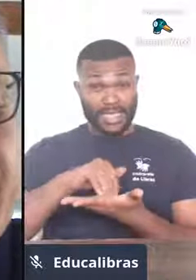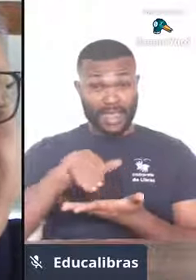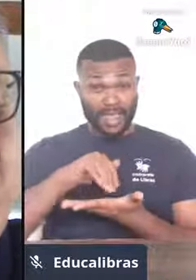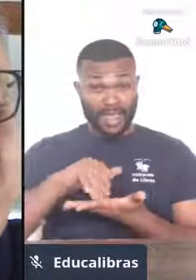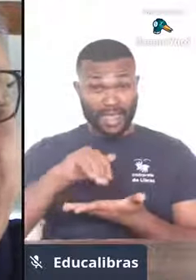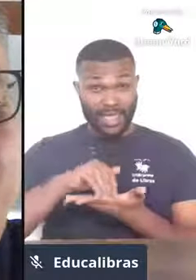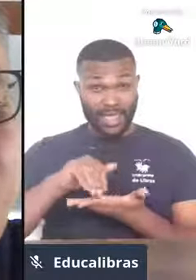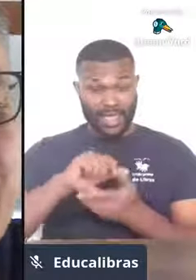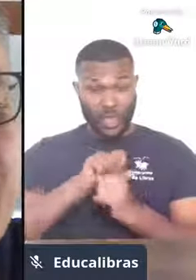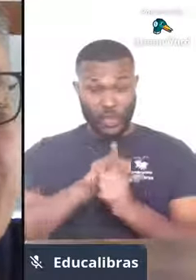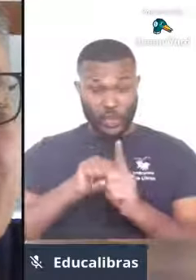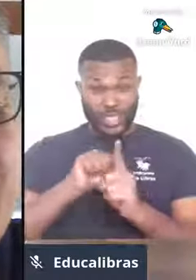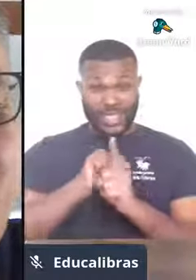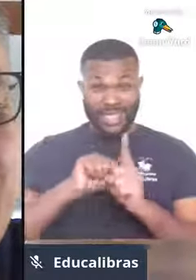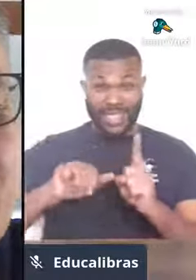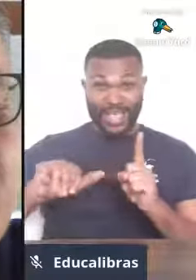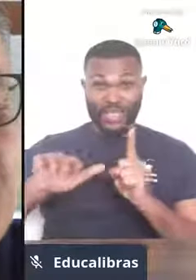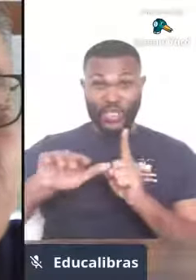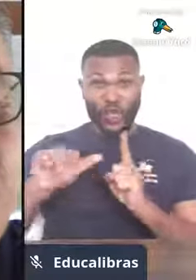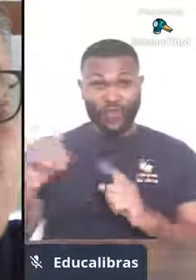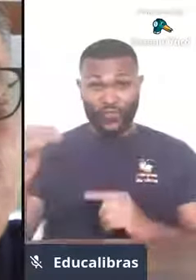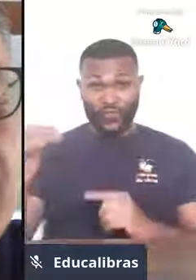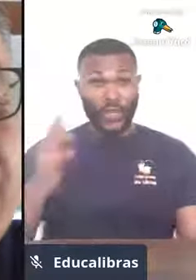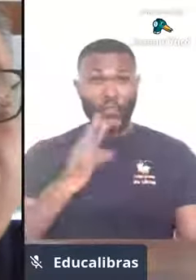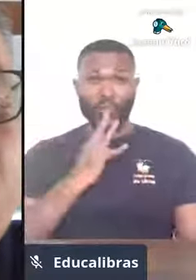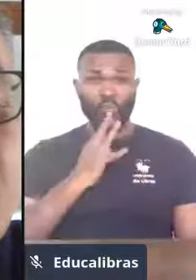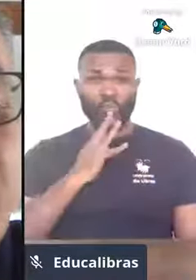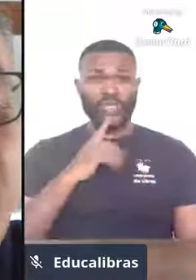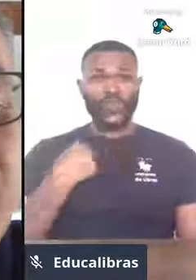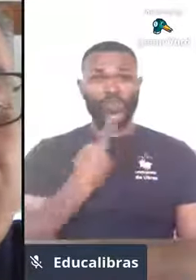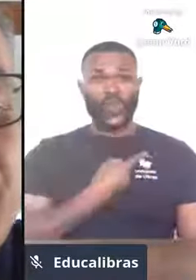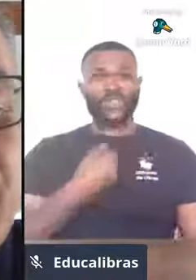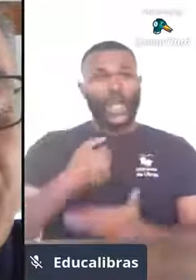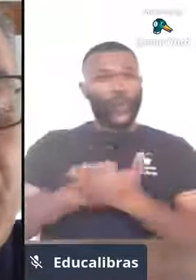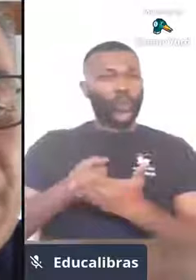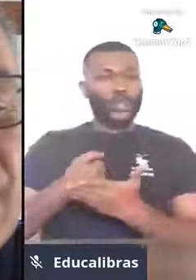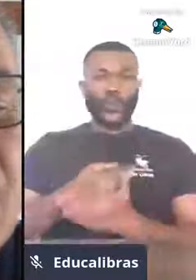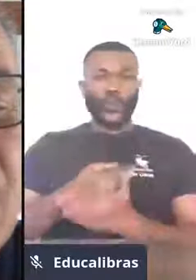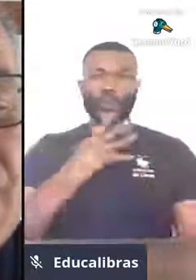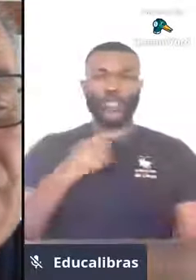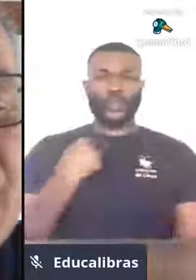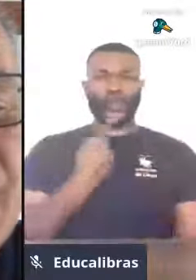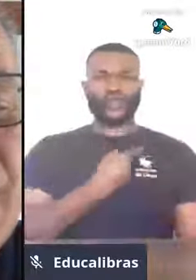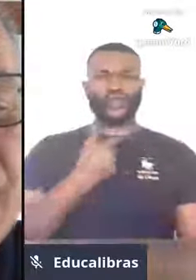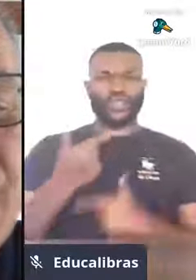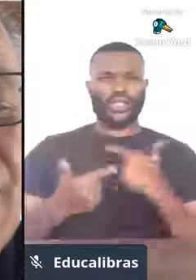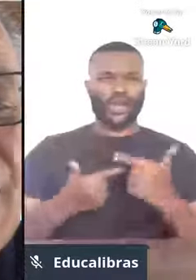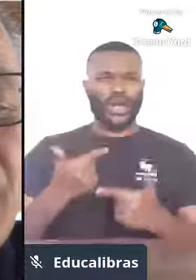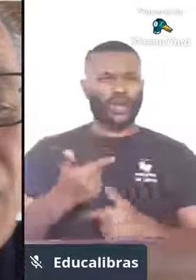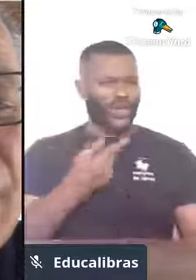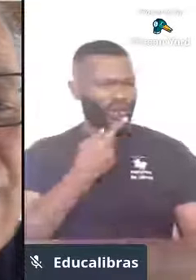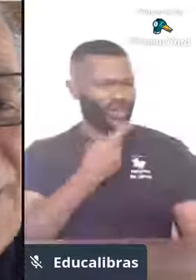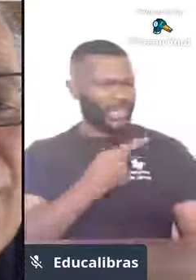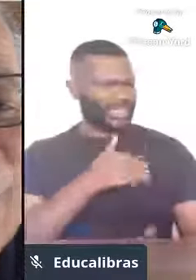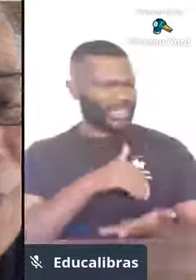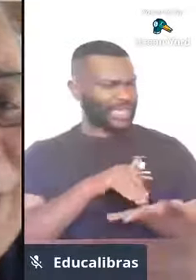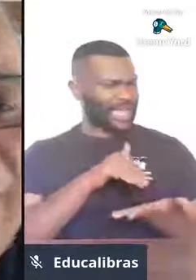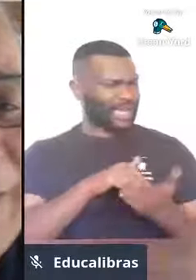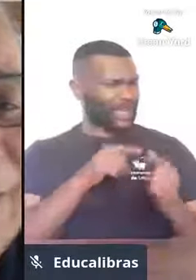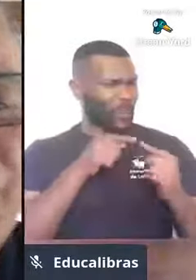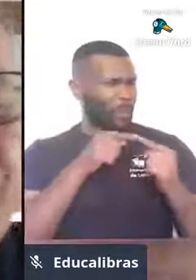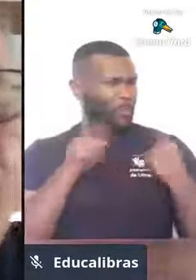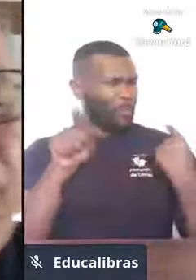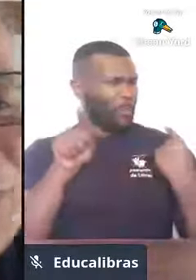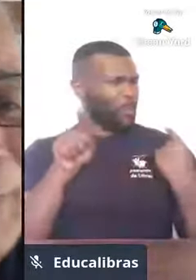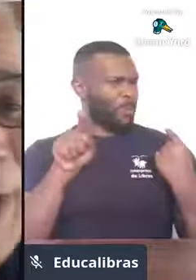população em geral, que não sabia da nossa luta, que não conhecia do nosso trabalho, falaria assim, olha, essa secretaria não tem nada a ver, não vai dar certo, porque aí tem